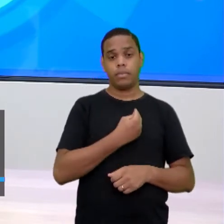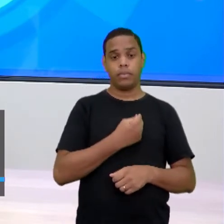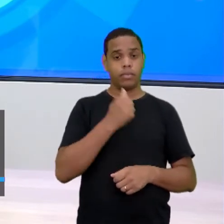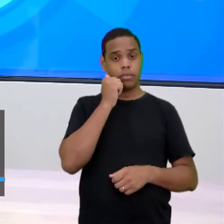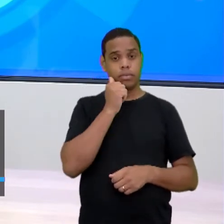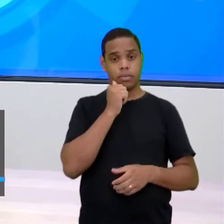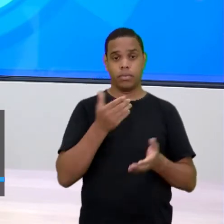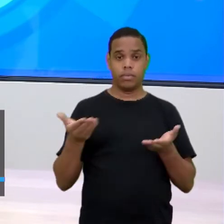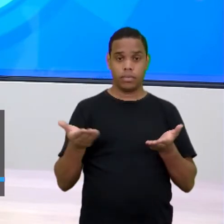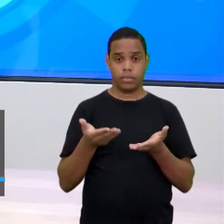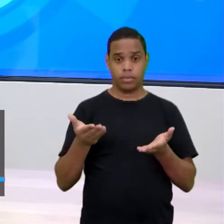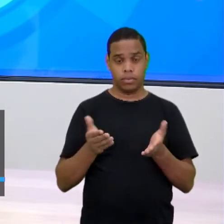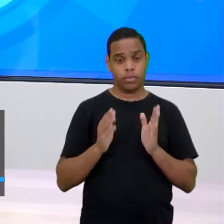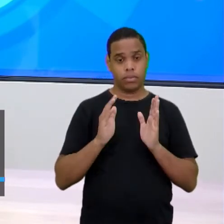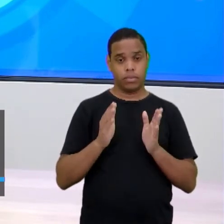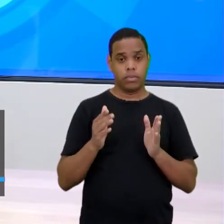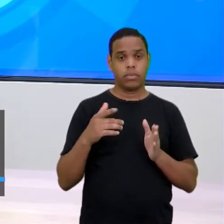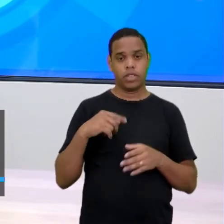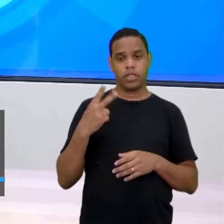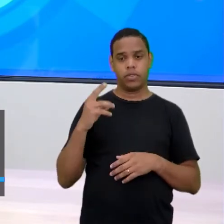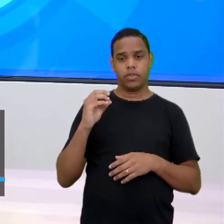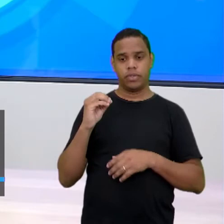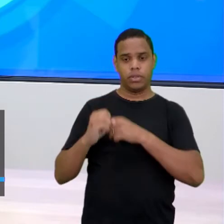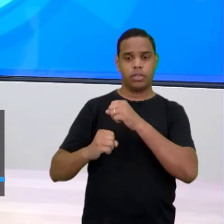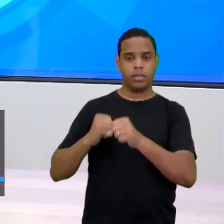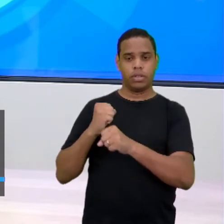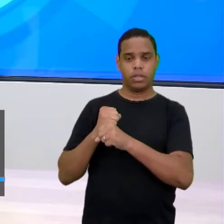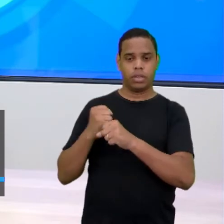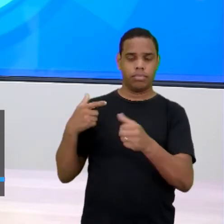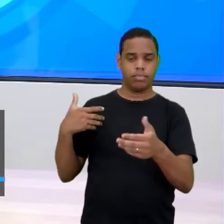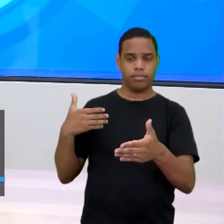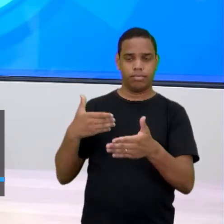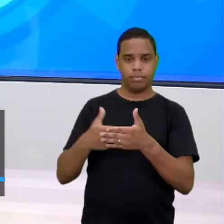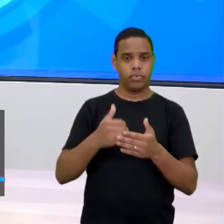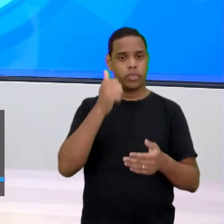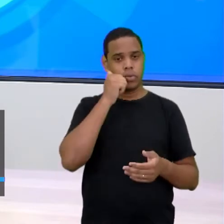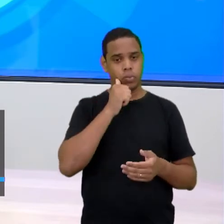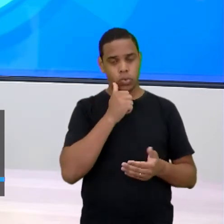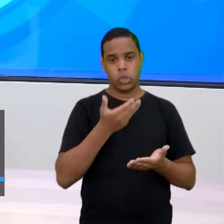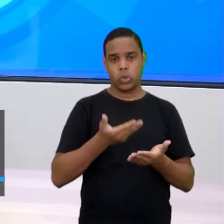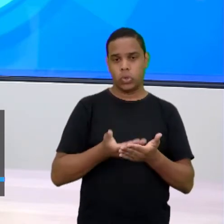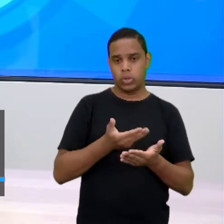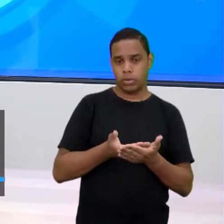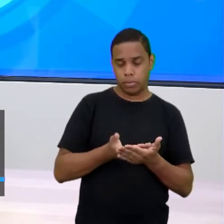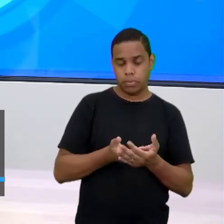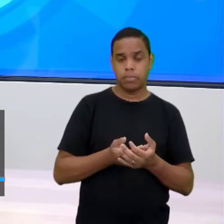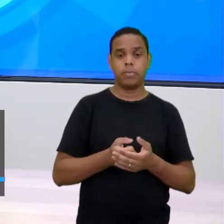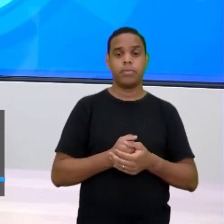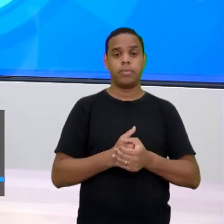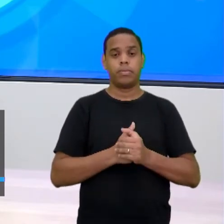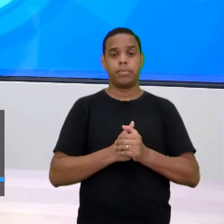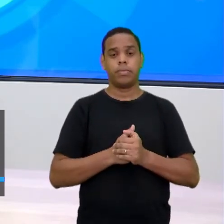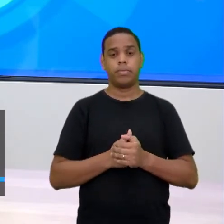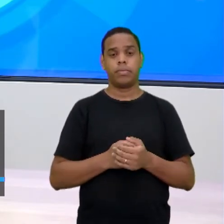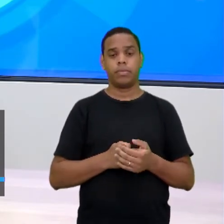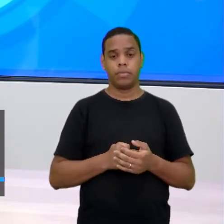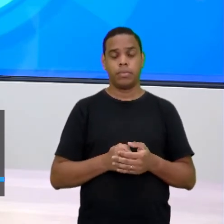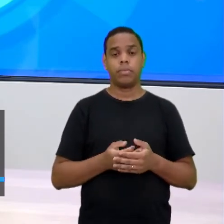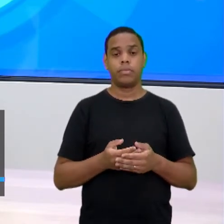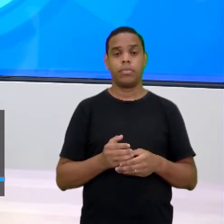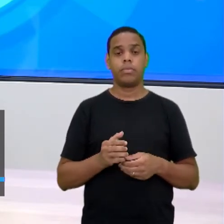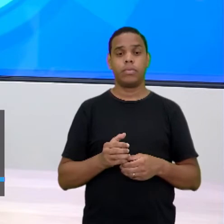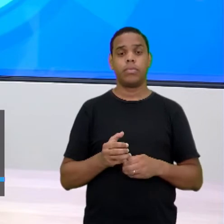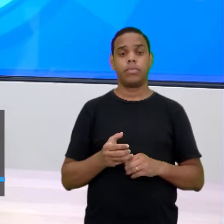mulher hoje, né, que já vem de uns 20 anos para cá, né? As mulheres estão estudando, por sinal, a maior parte